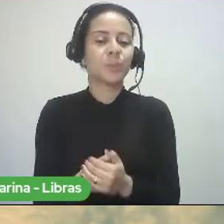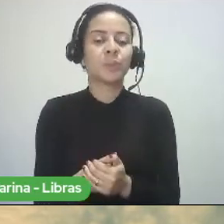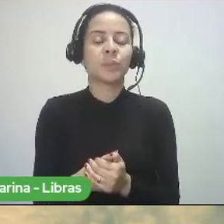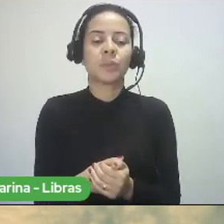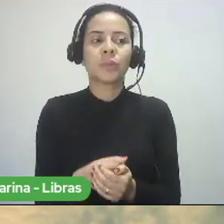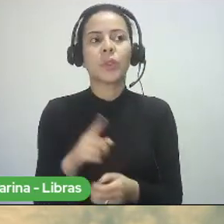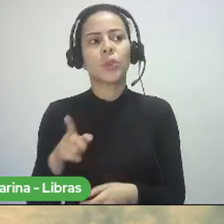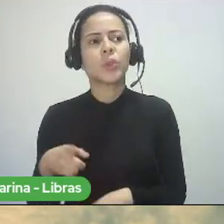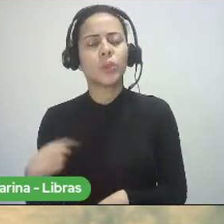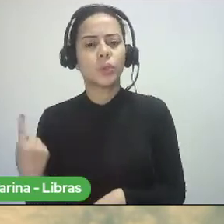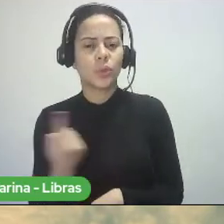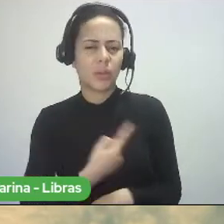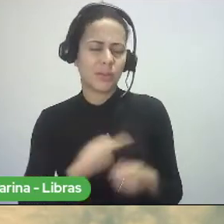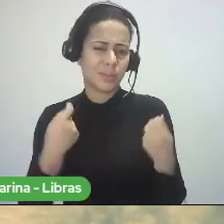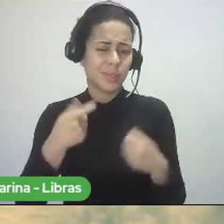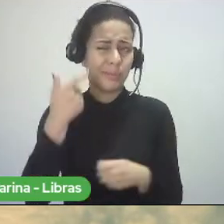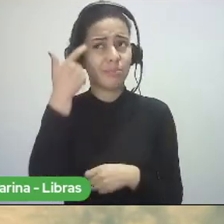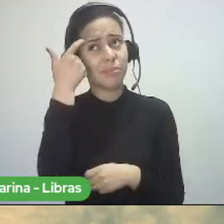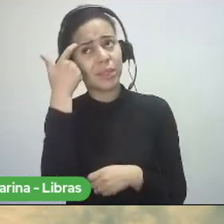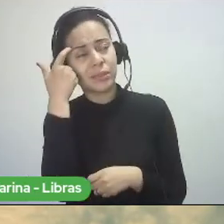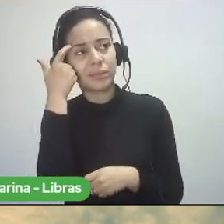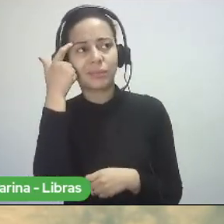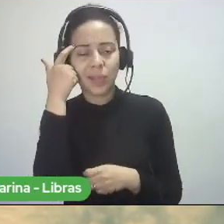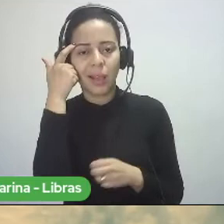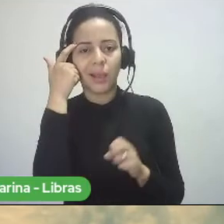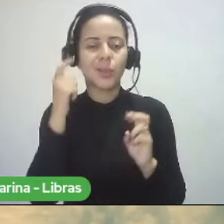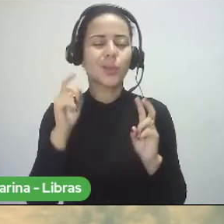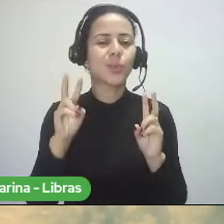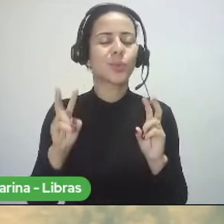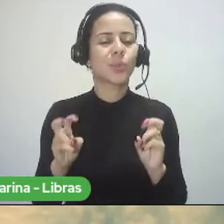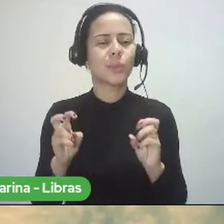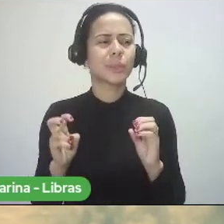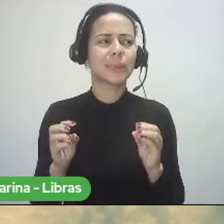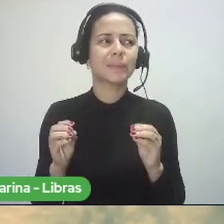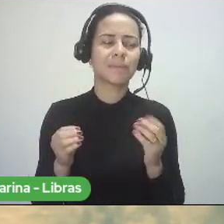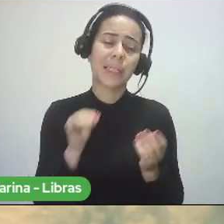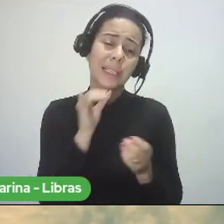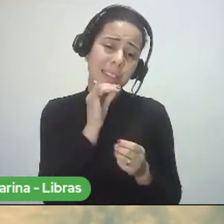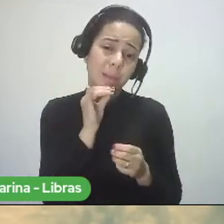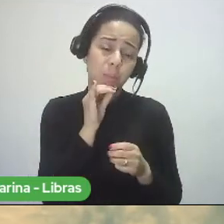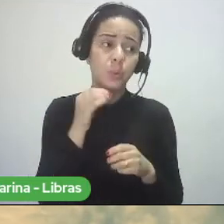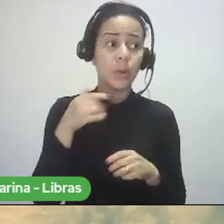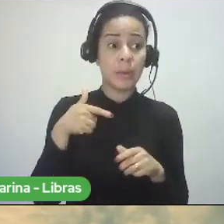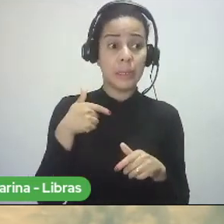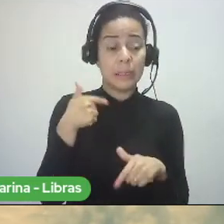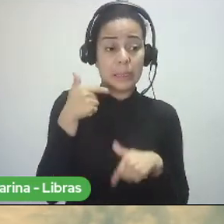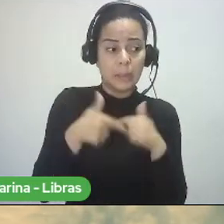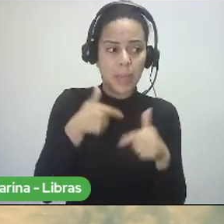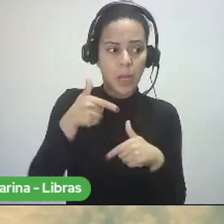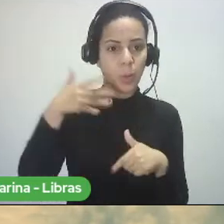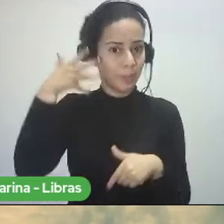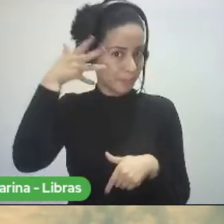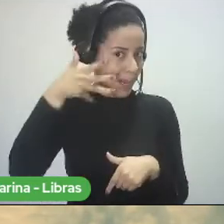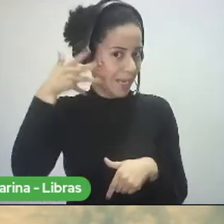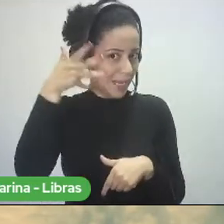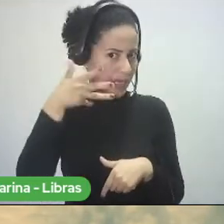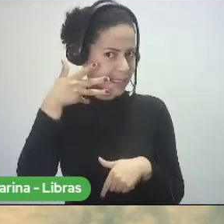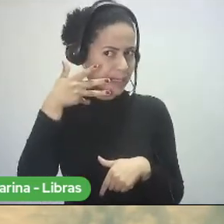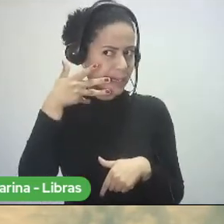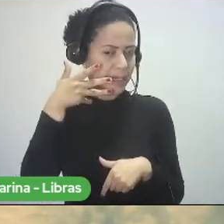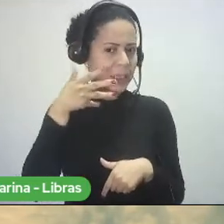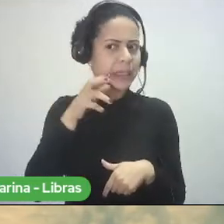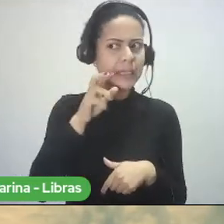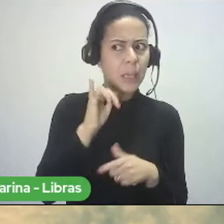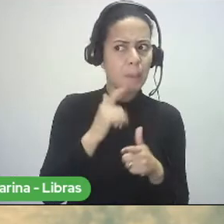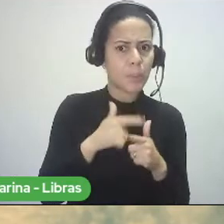em ferramentas de backup para o nosso workshop, né? Que aqui também a gente teve